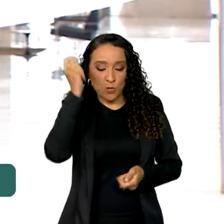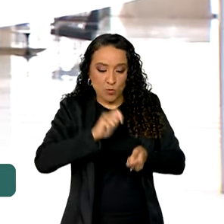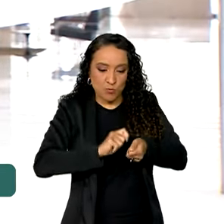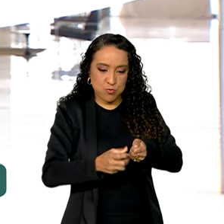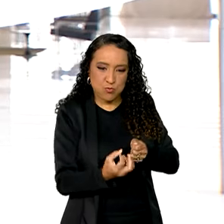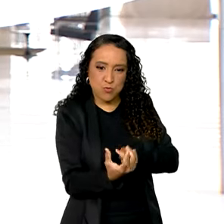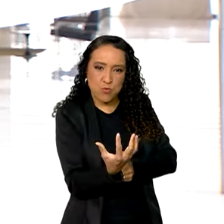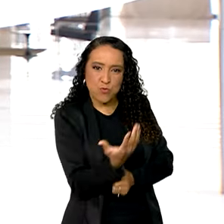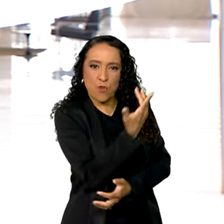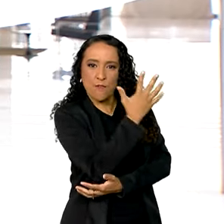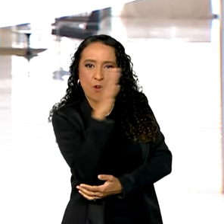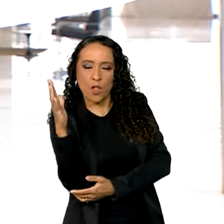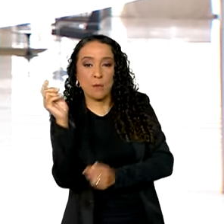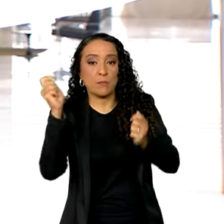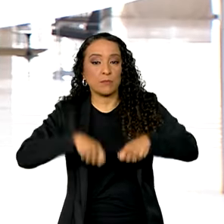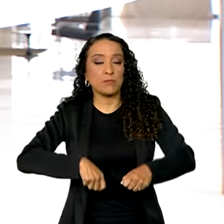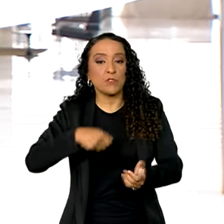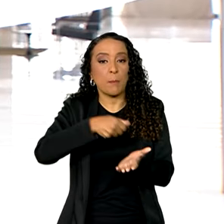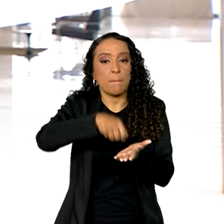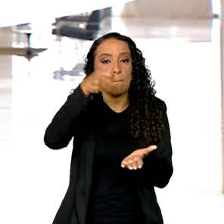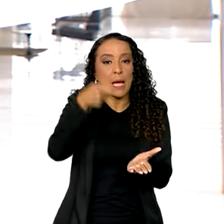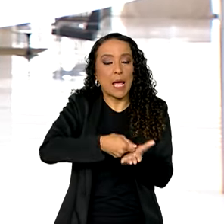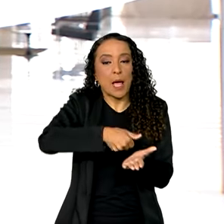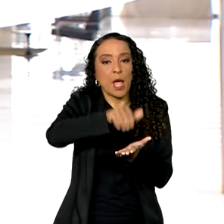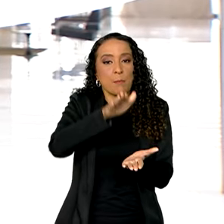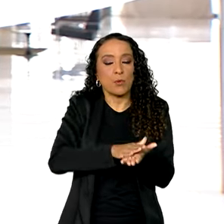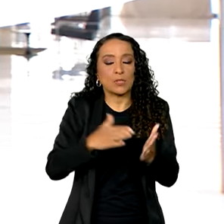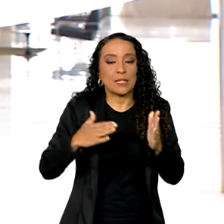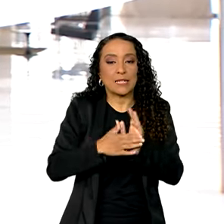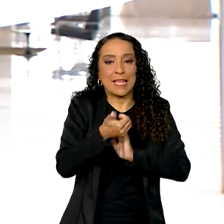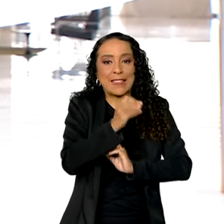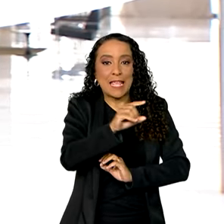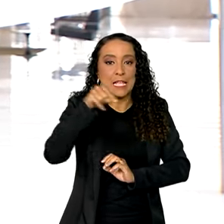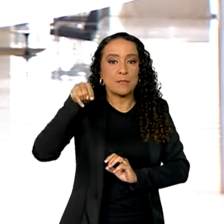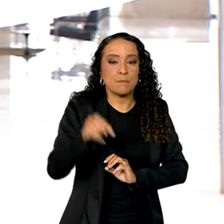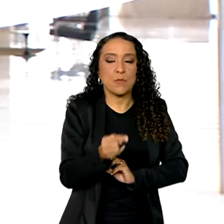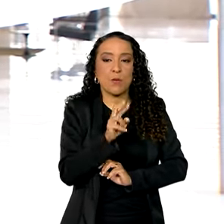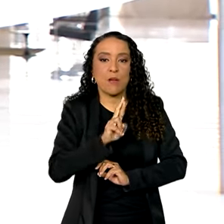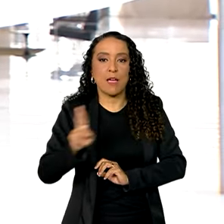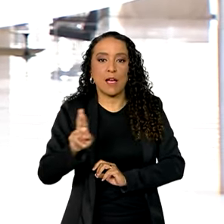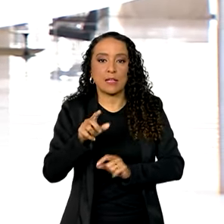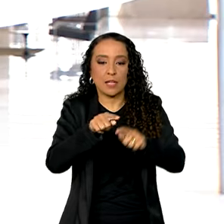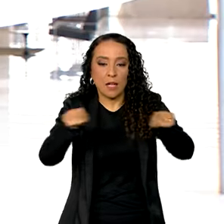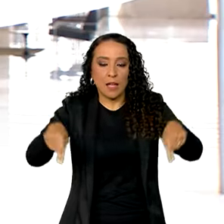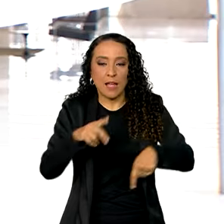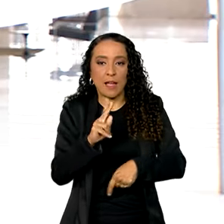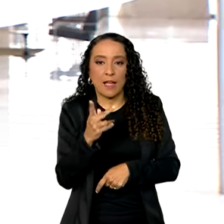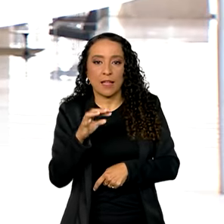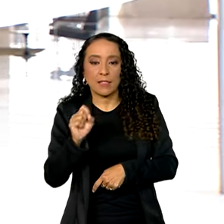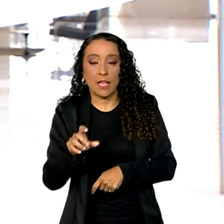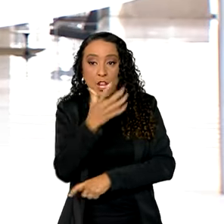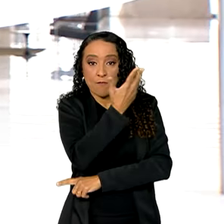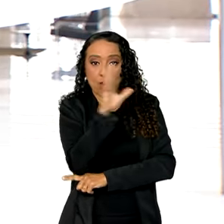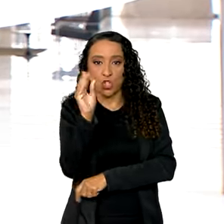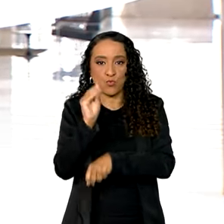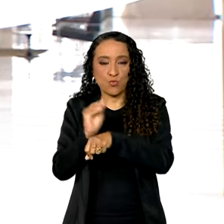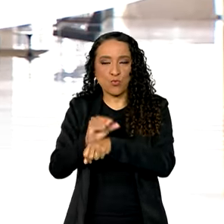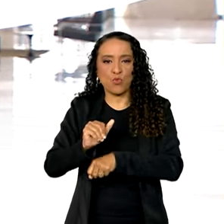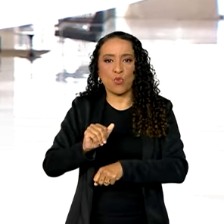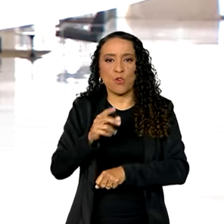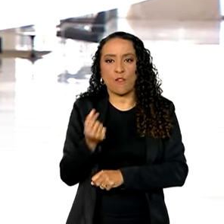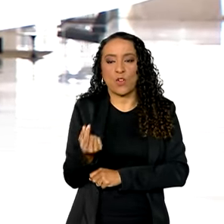queimadas em florestas pode pagar multa de até R$10 mil por hectare. Já em florestas cultivadas, o valor é